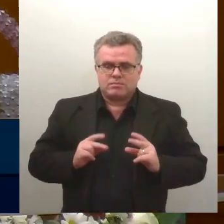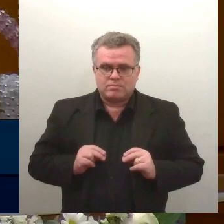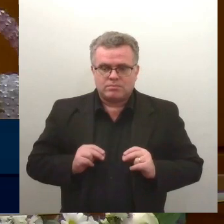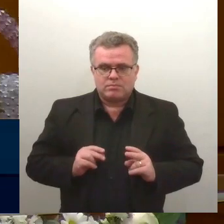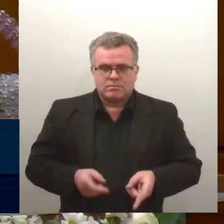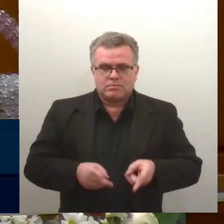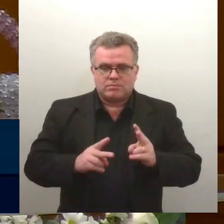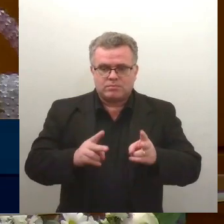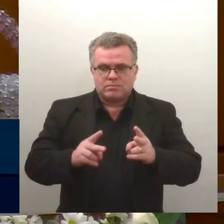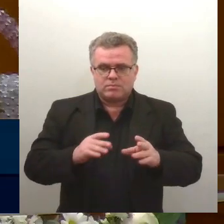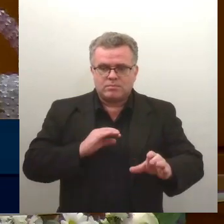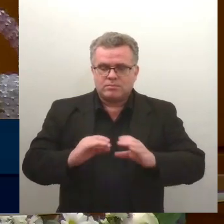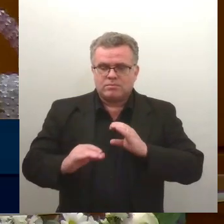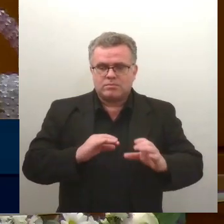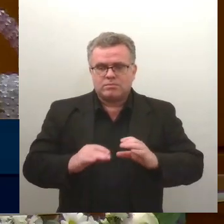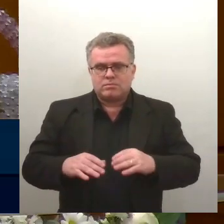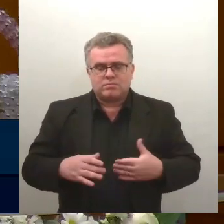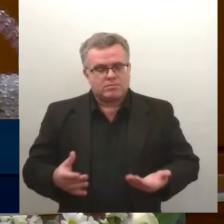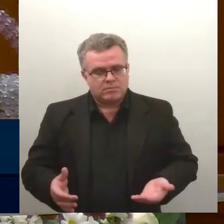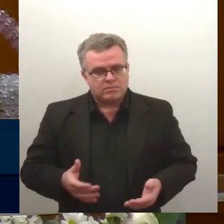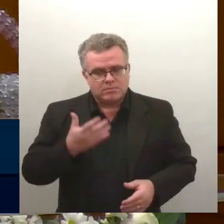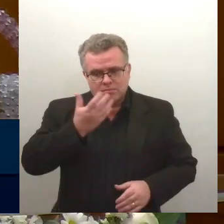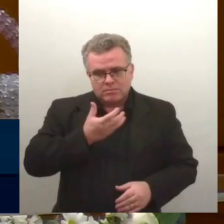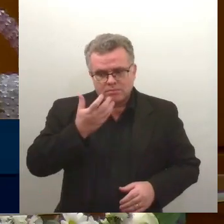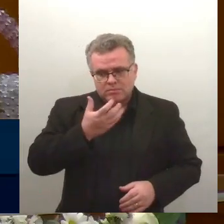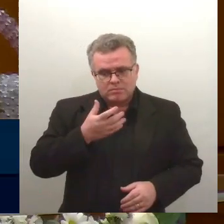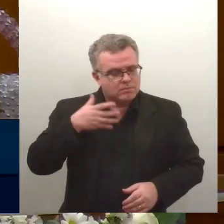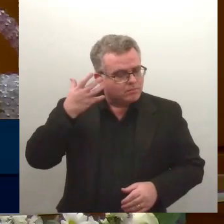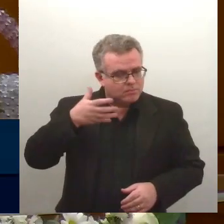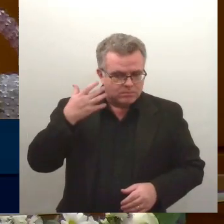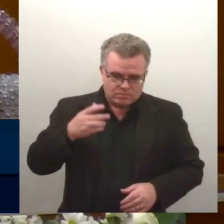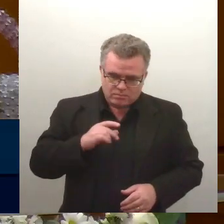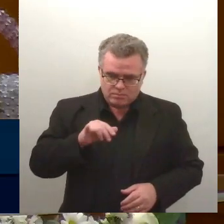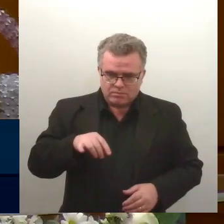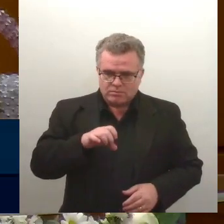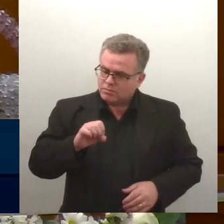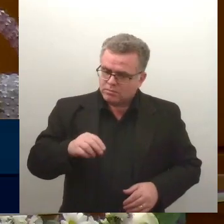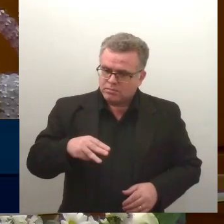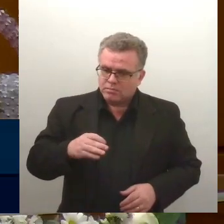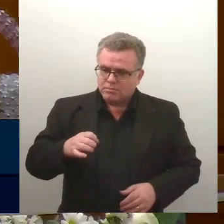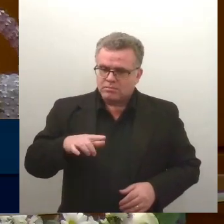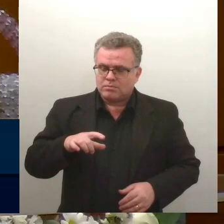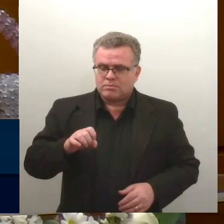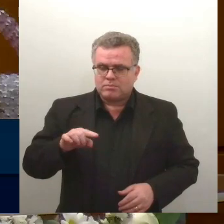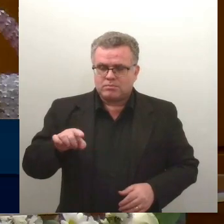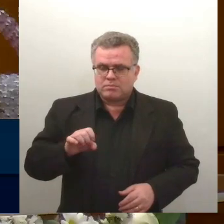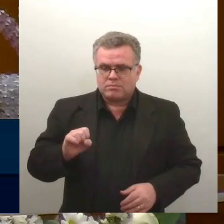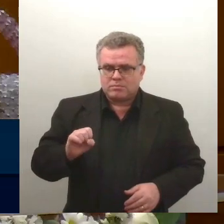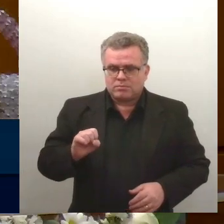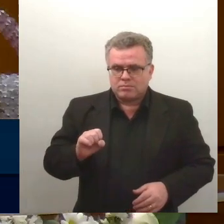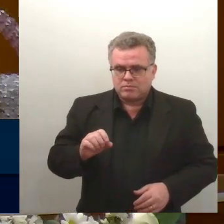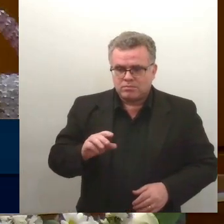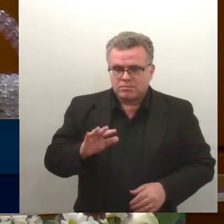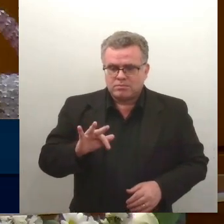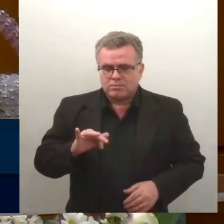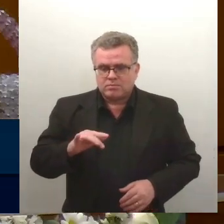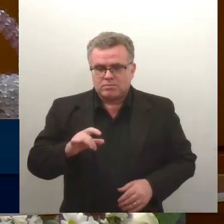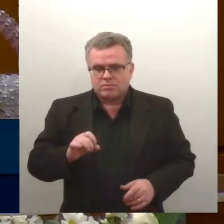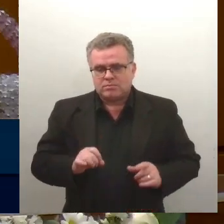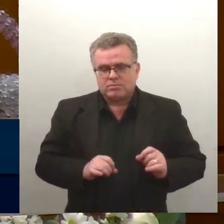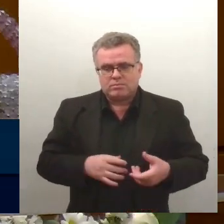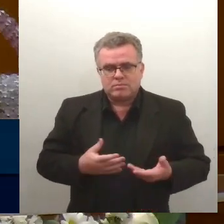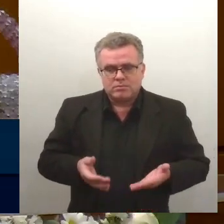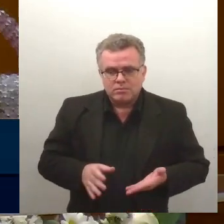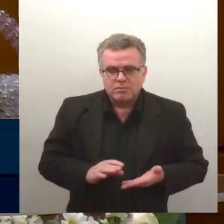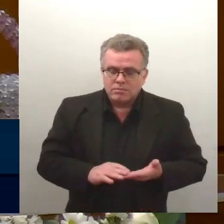radialista João de Menezes Barros Filhos, o Barrinhos. O intuito, né, da criação